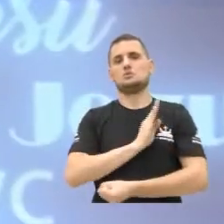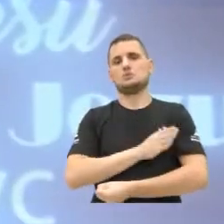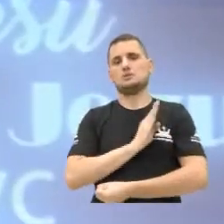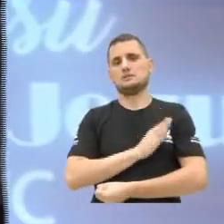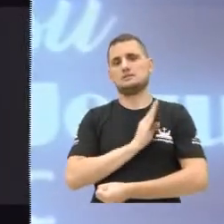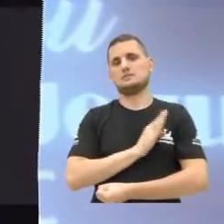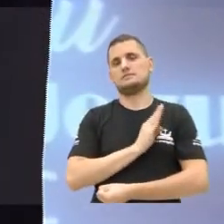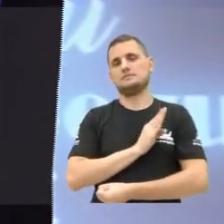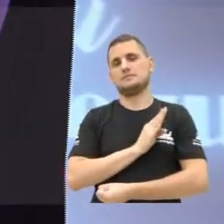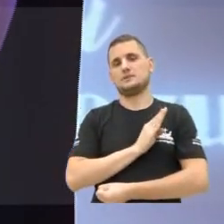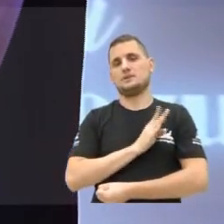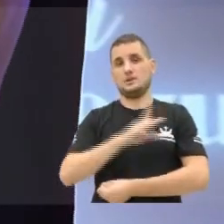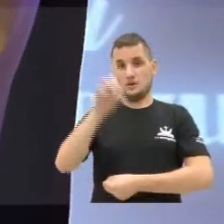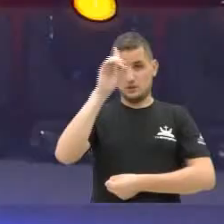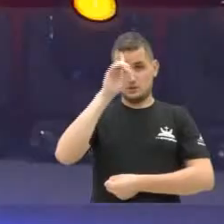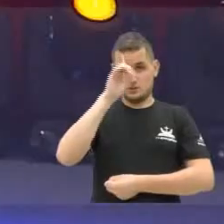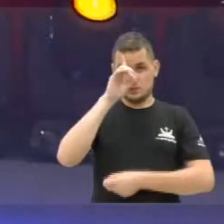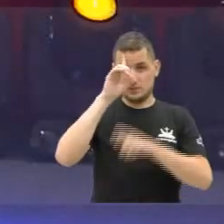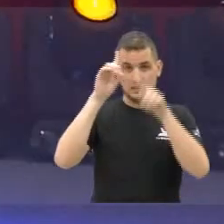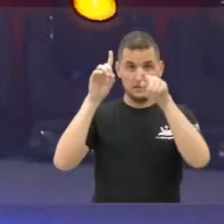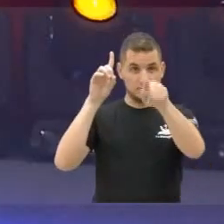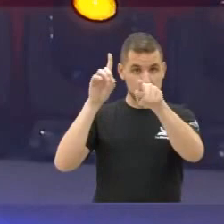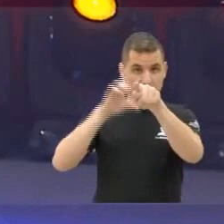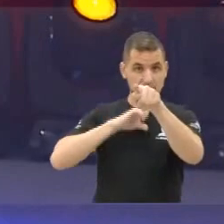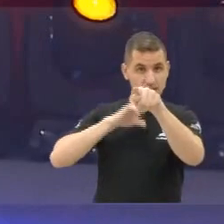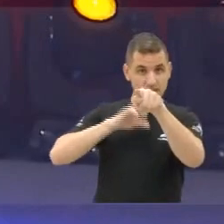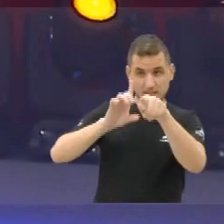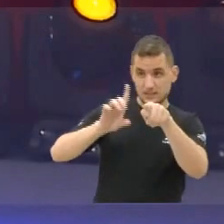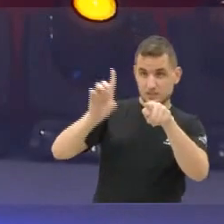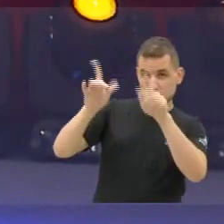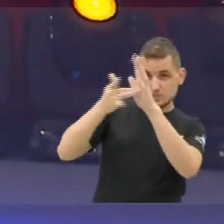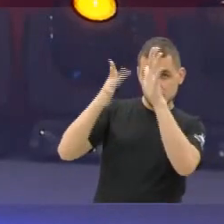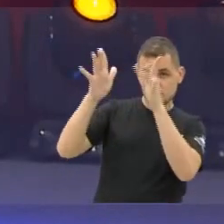No dia que você tiver relacionamento com Ele.